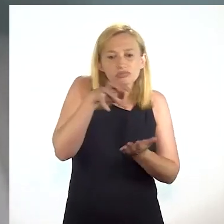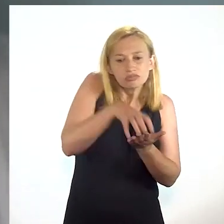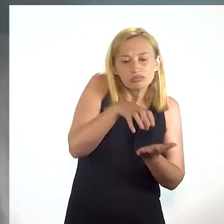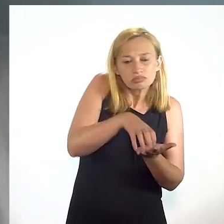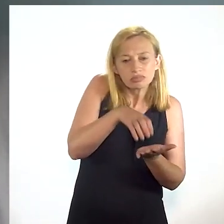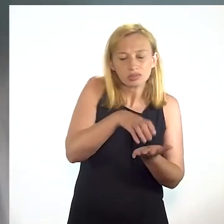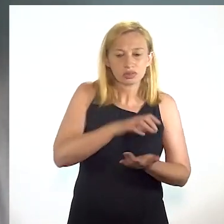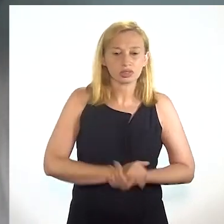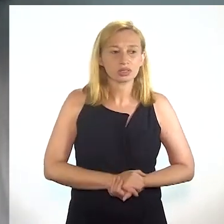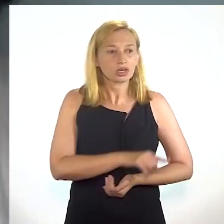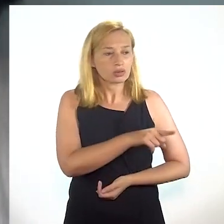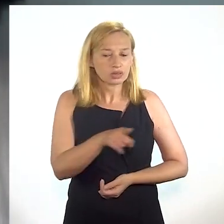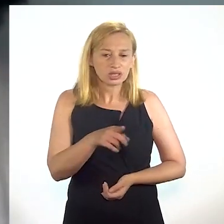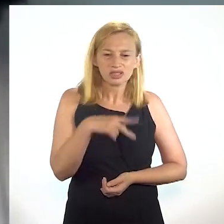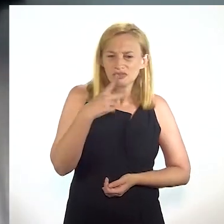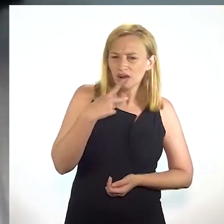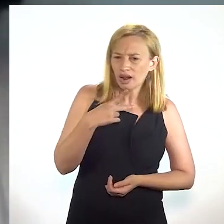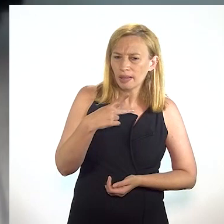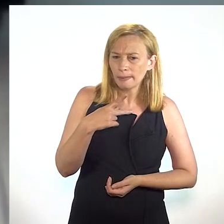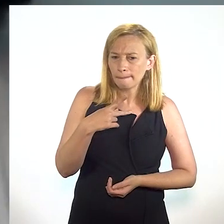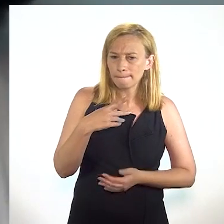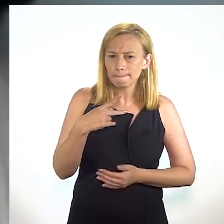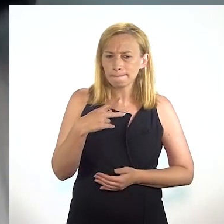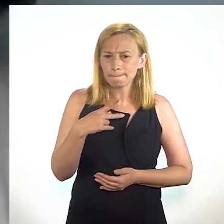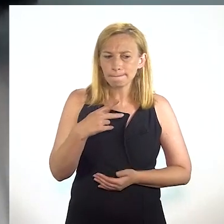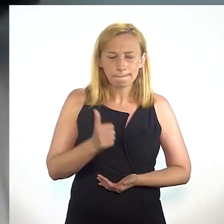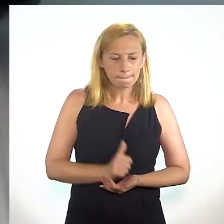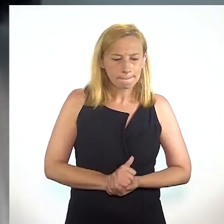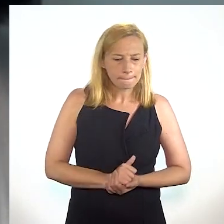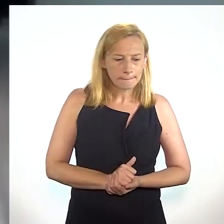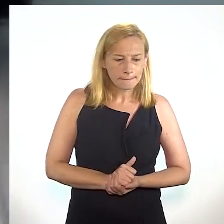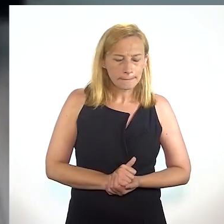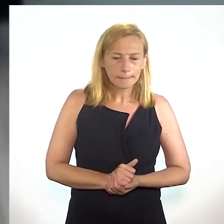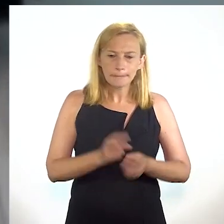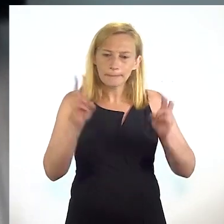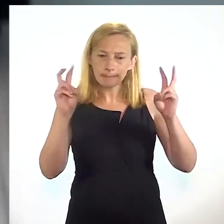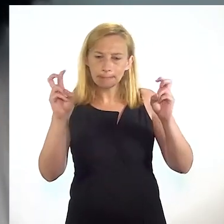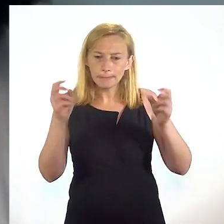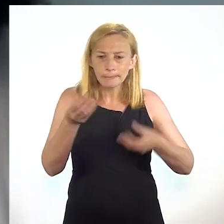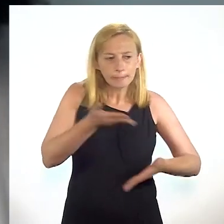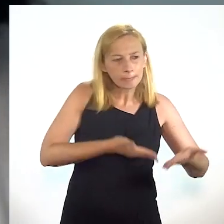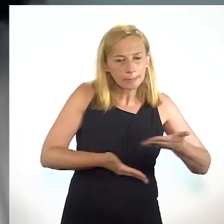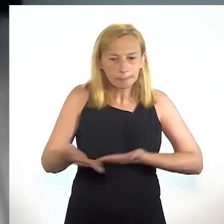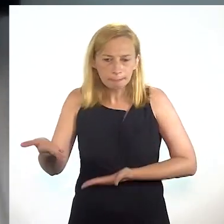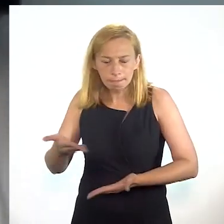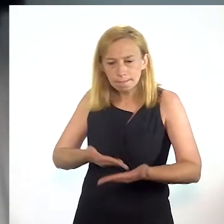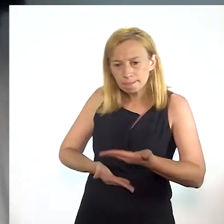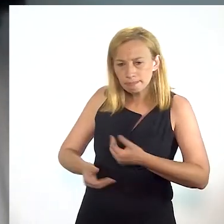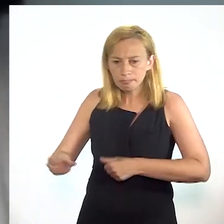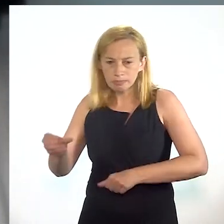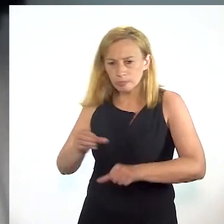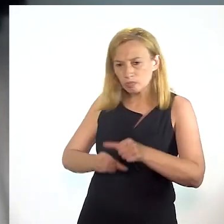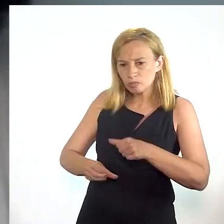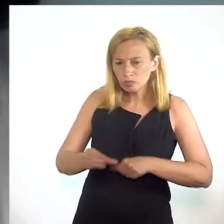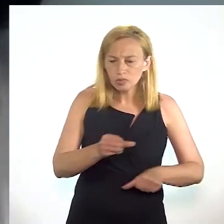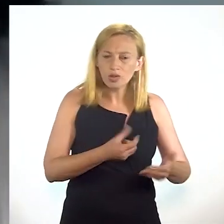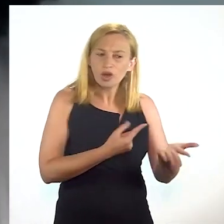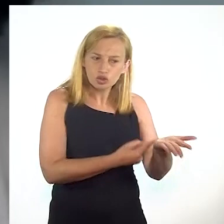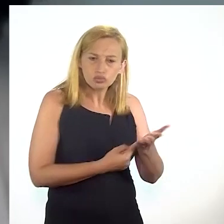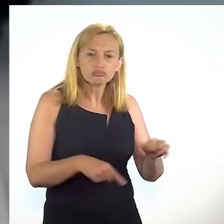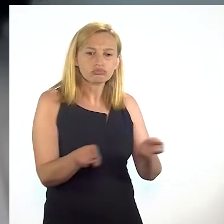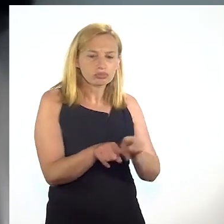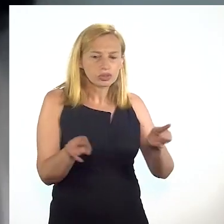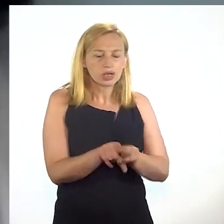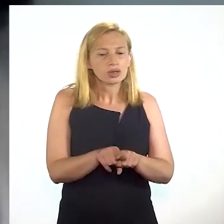nossa conversa é falar da importância da rede. Vocês, nas falas, trouxeram muito essa questão da